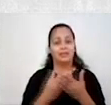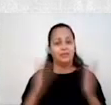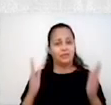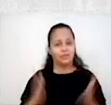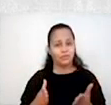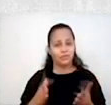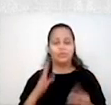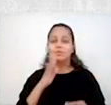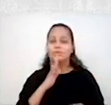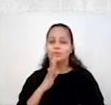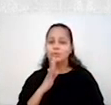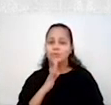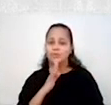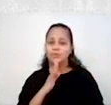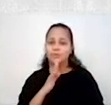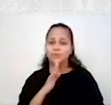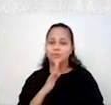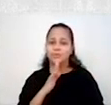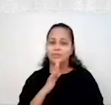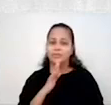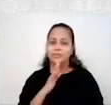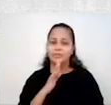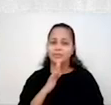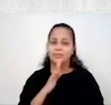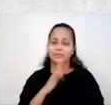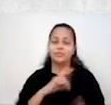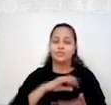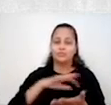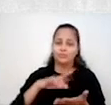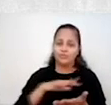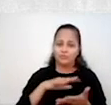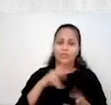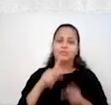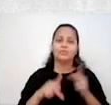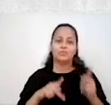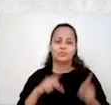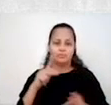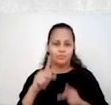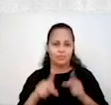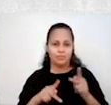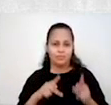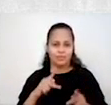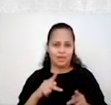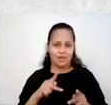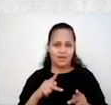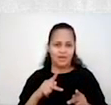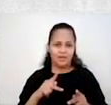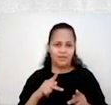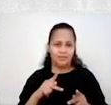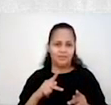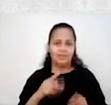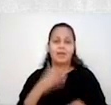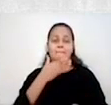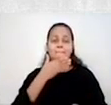pessoal, na aula de hoje, então, conhecemos alguns dos movimentos populares, que buscavam